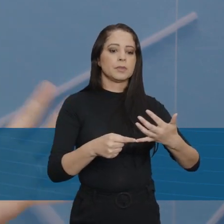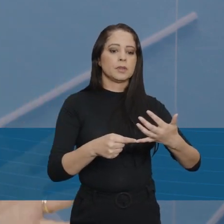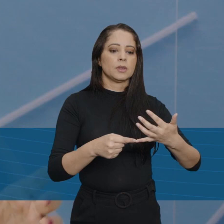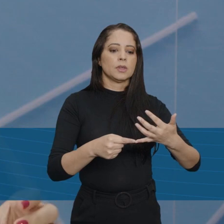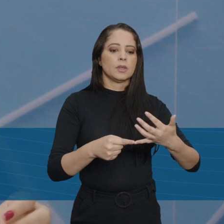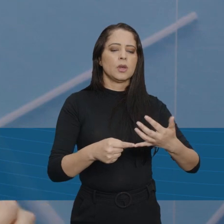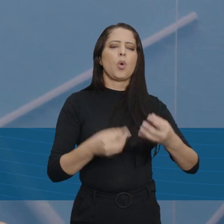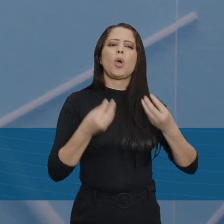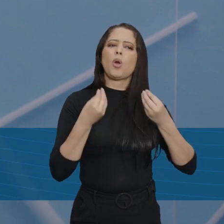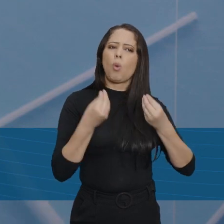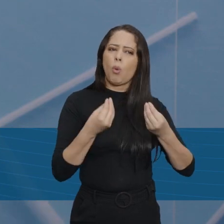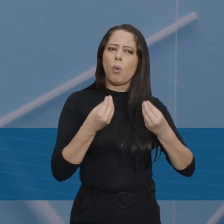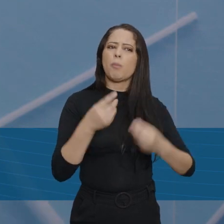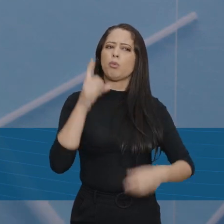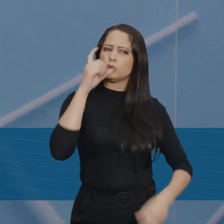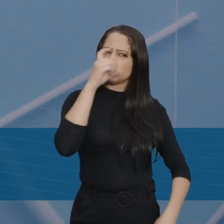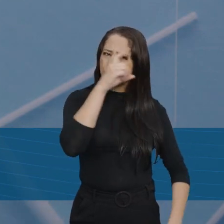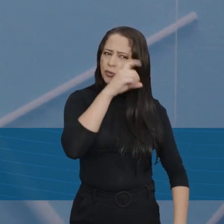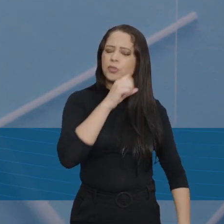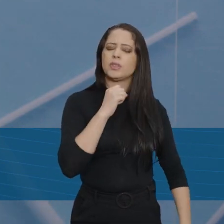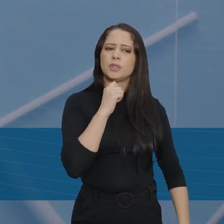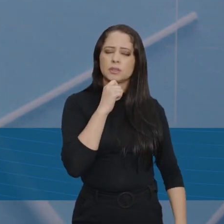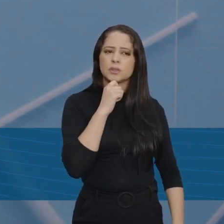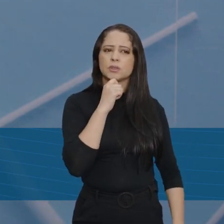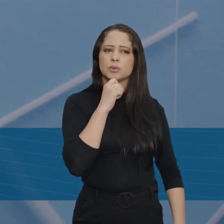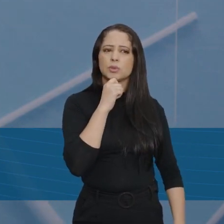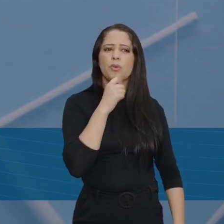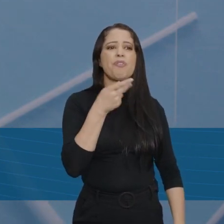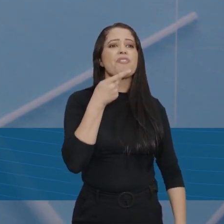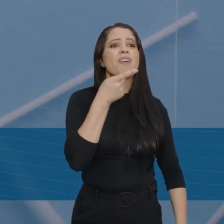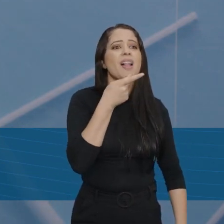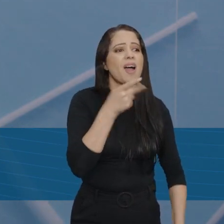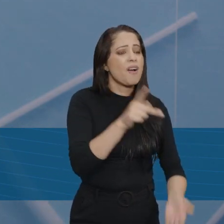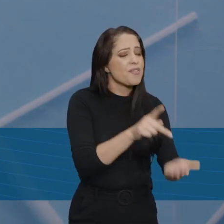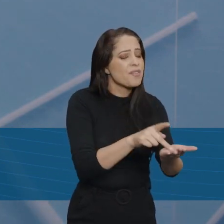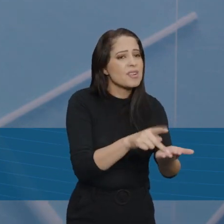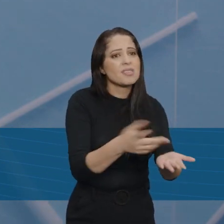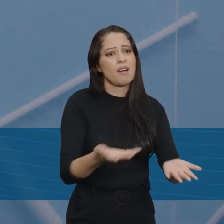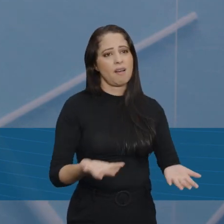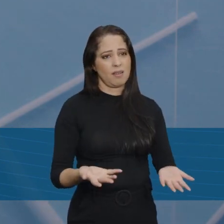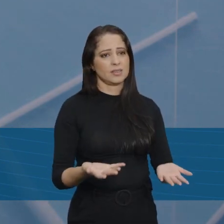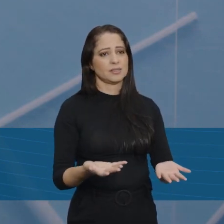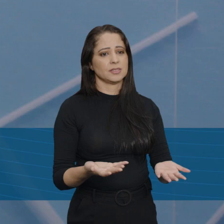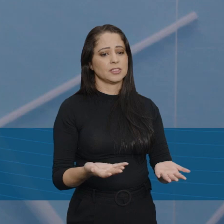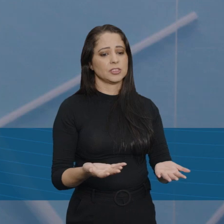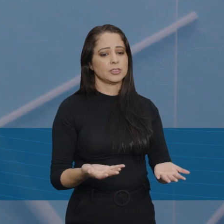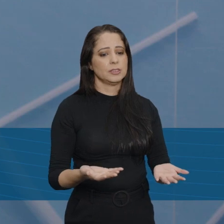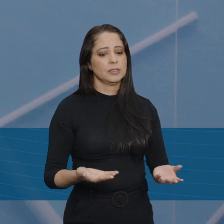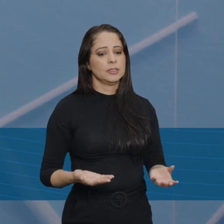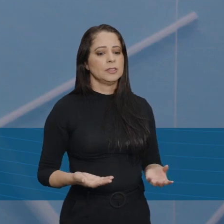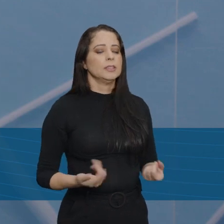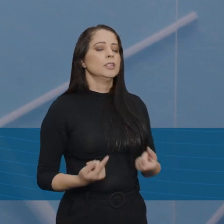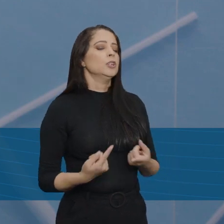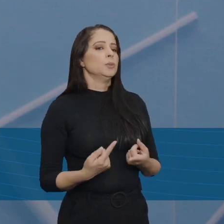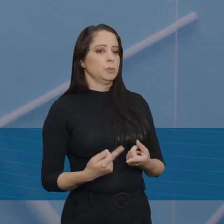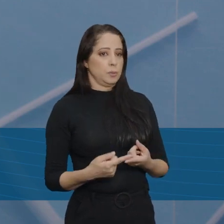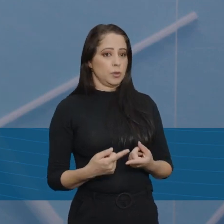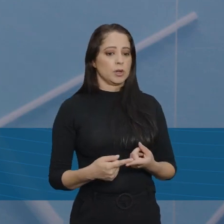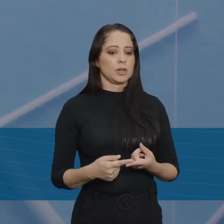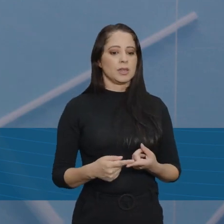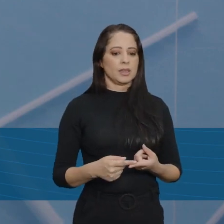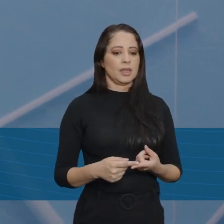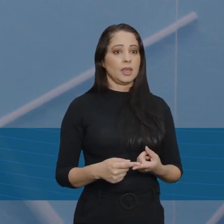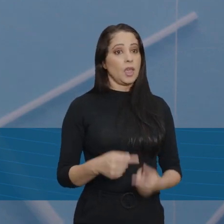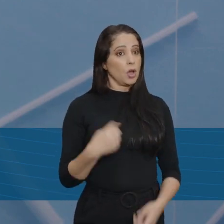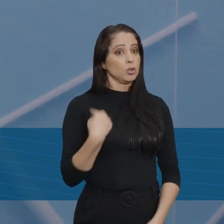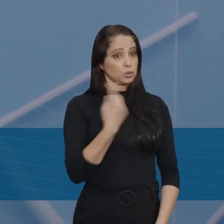né, da educação, como é difícil a gente falar honestamente, né? Até porque